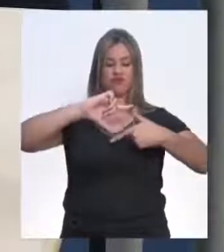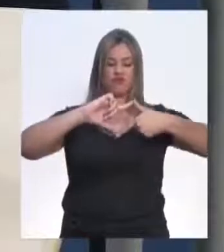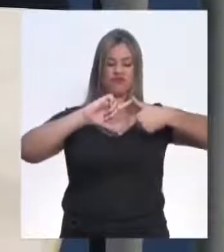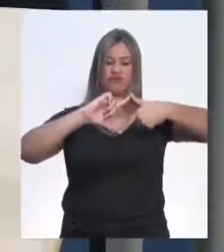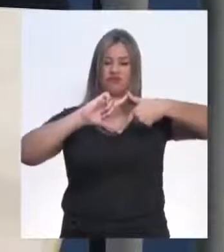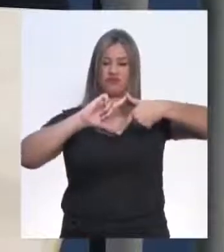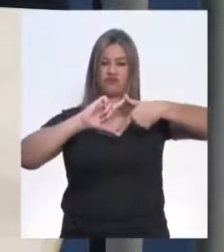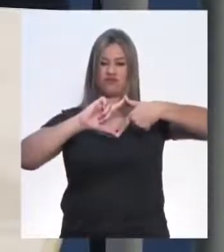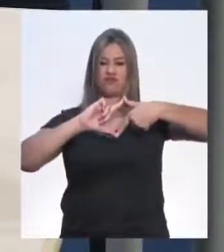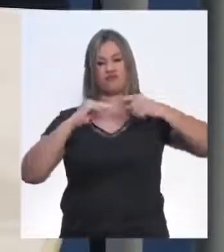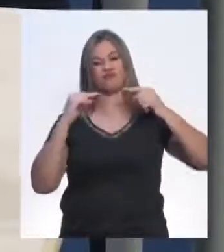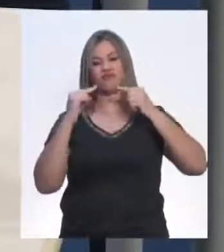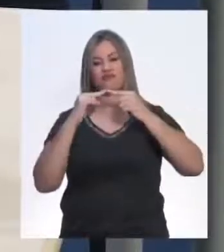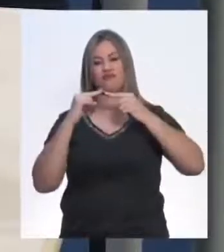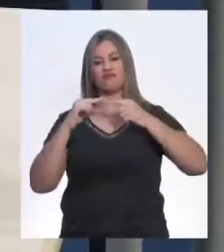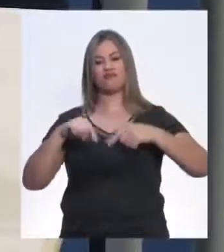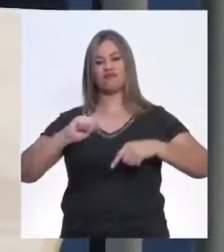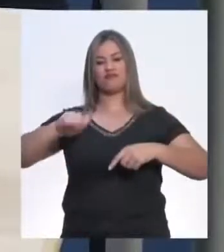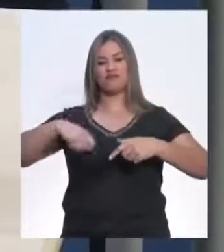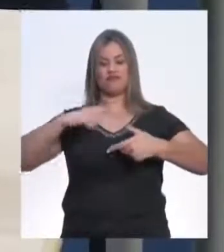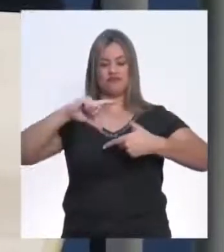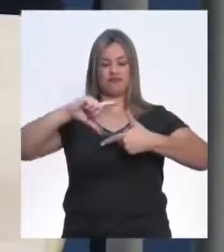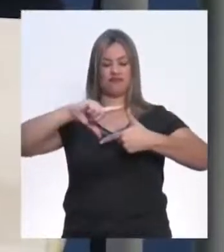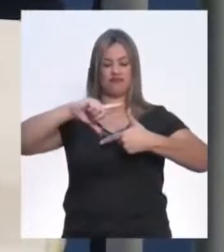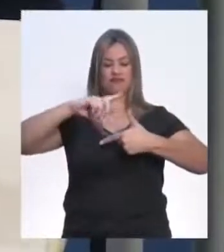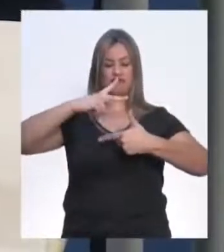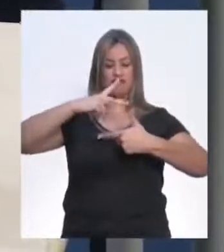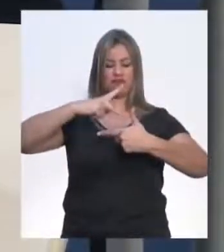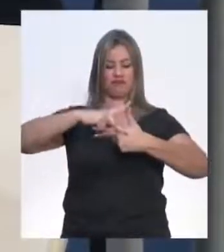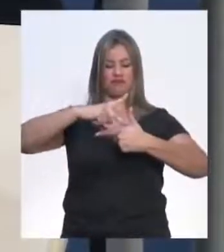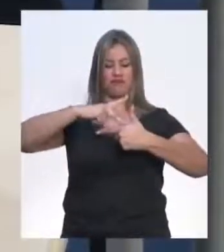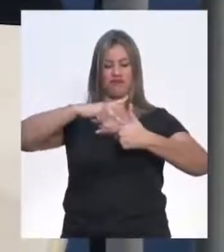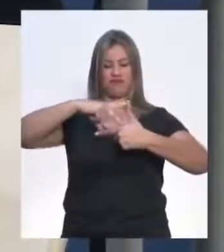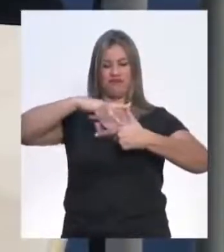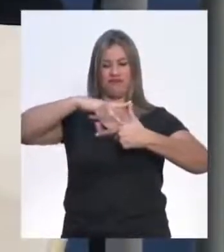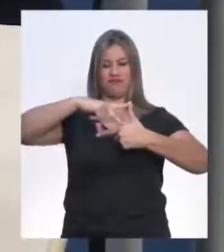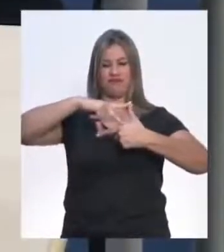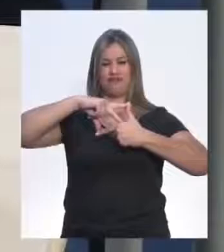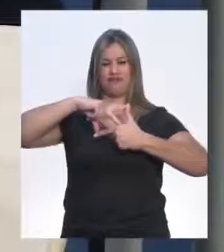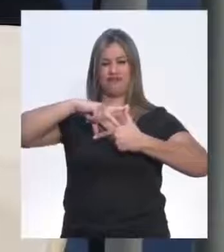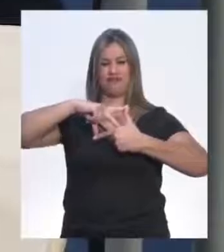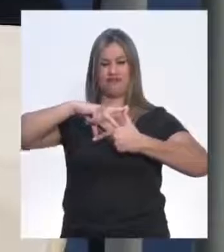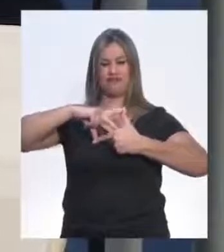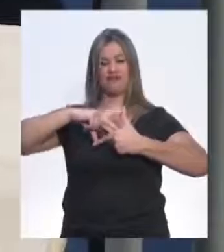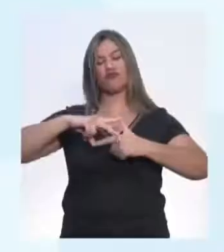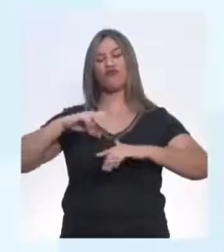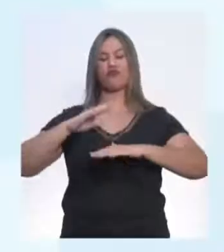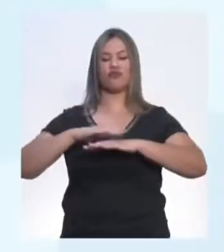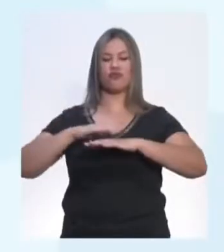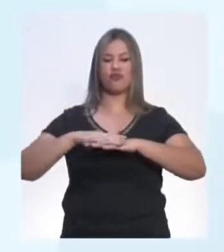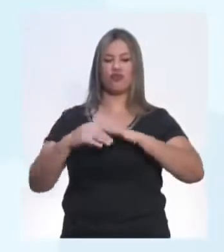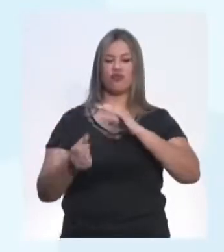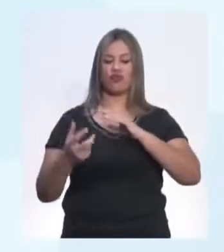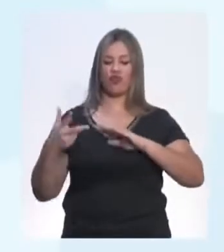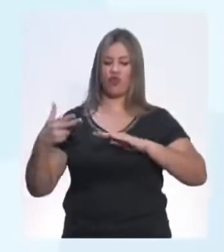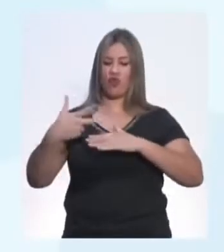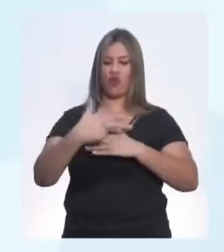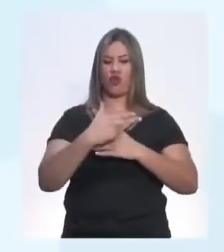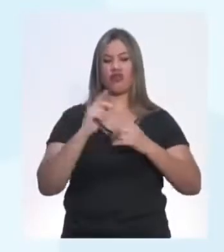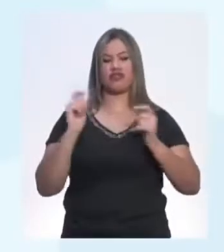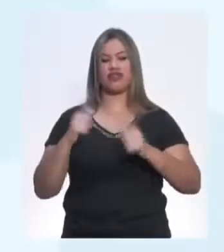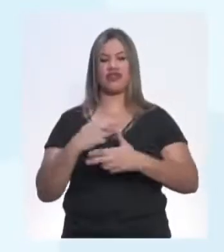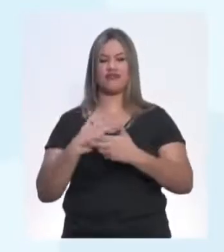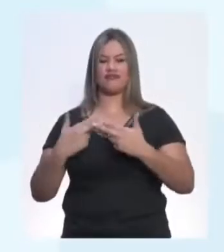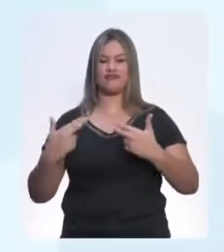formas do Tangram que vocês conseguem construir. Construindo esse Tangram, vocês cortam, conseguem formar aí várias